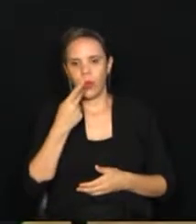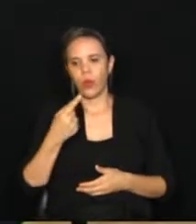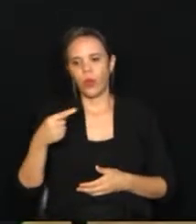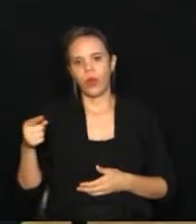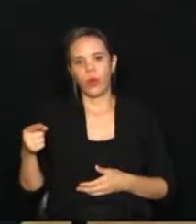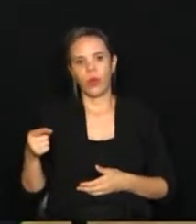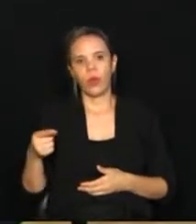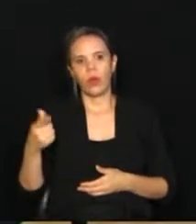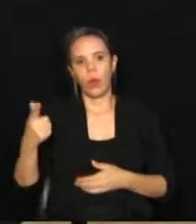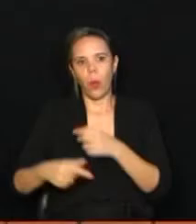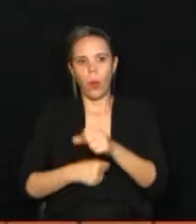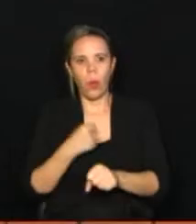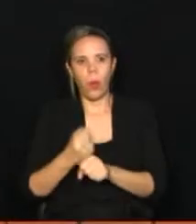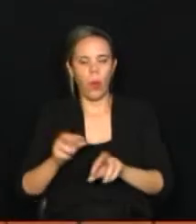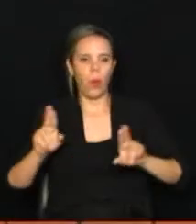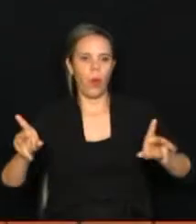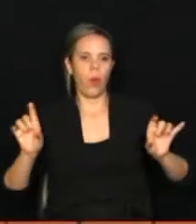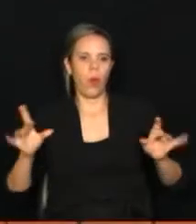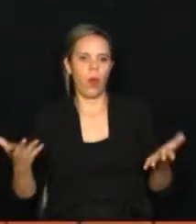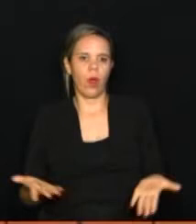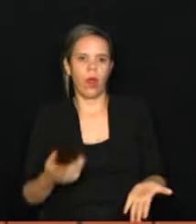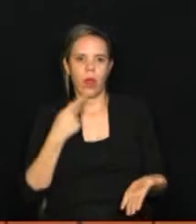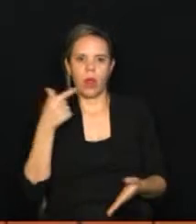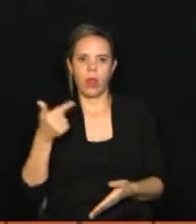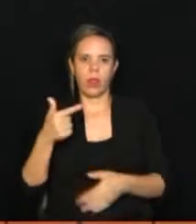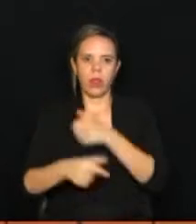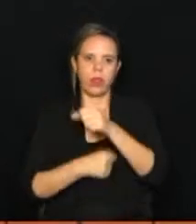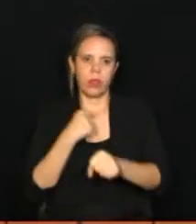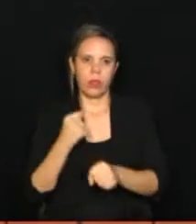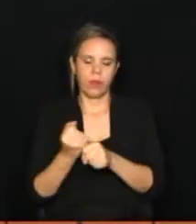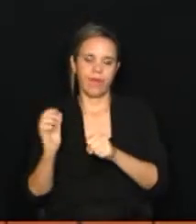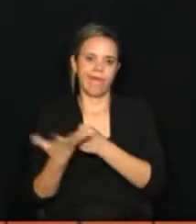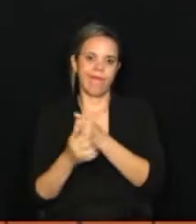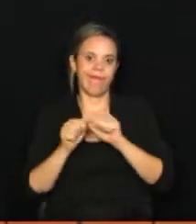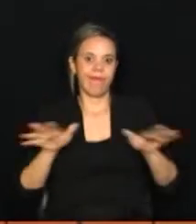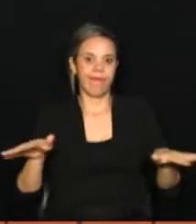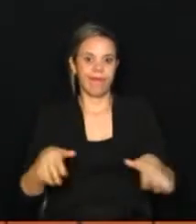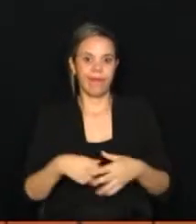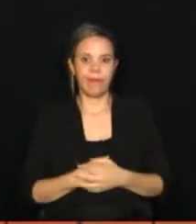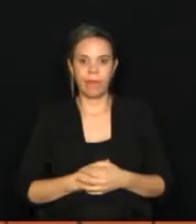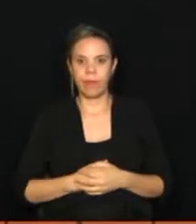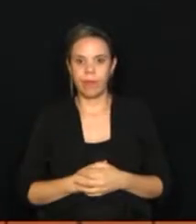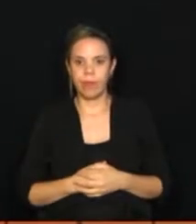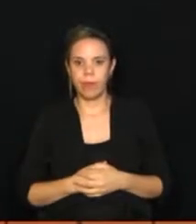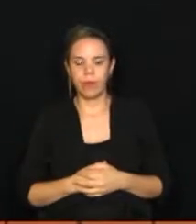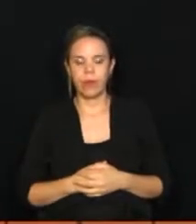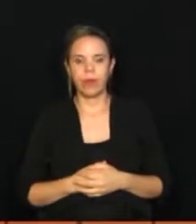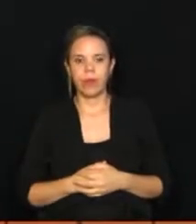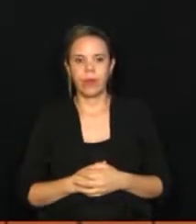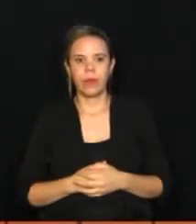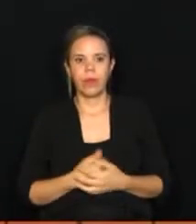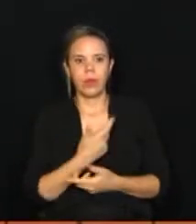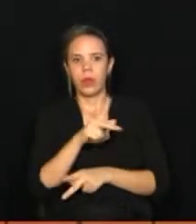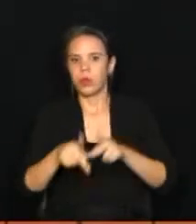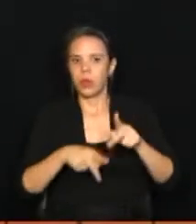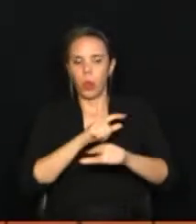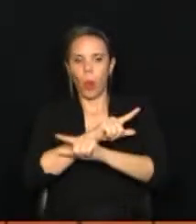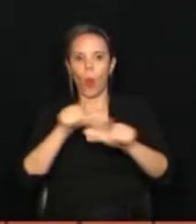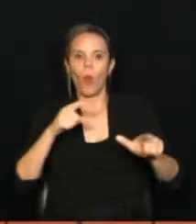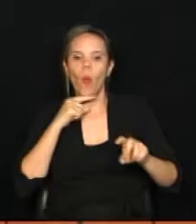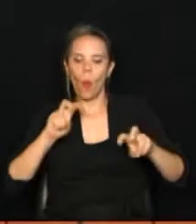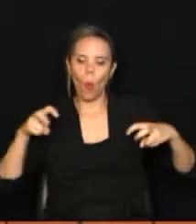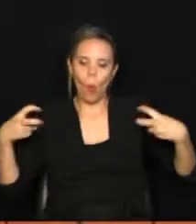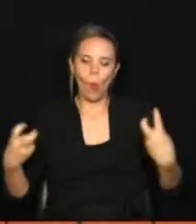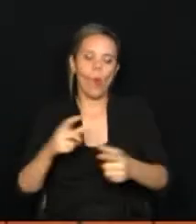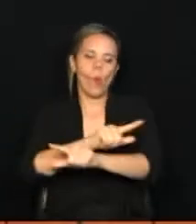deste mais um ano atípico, né? A gente até indo para o 2º ano de pandemia. Jogar sem público é mais